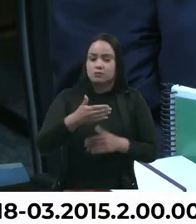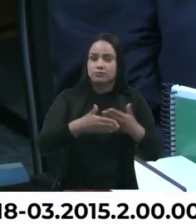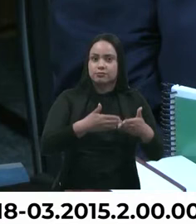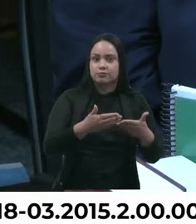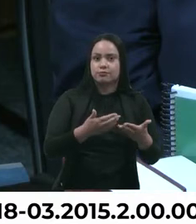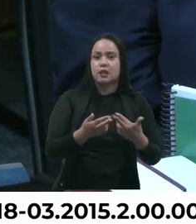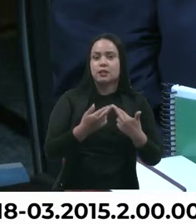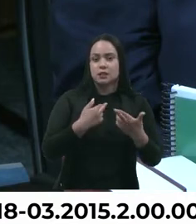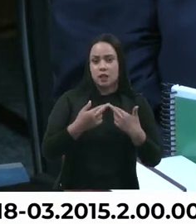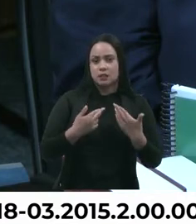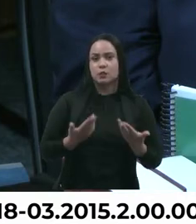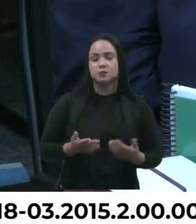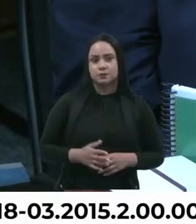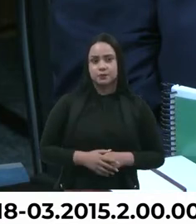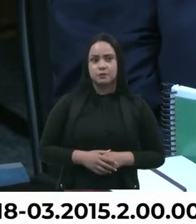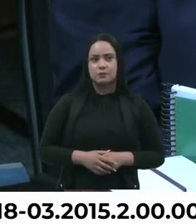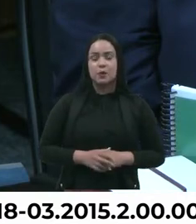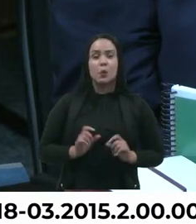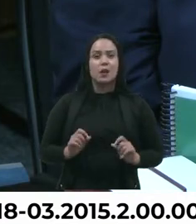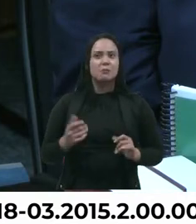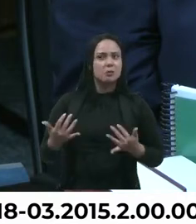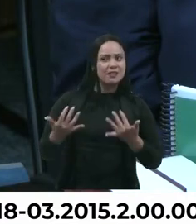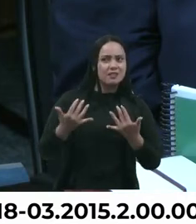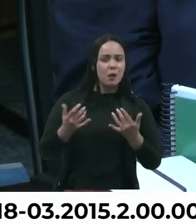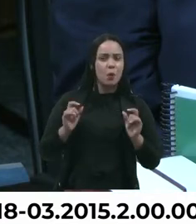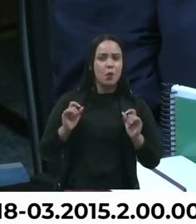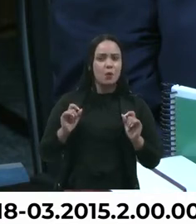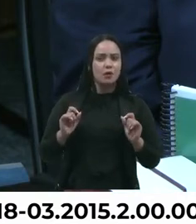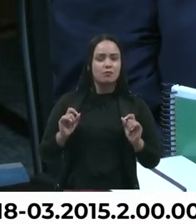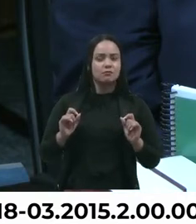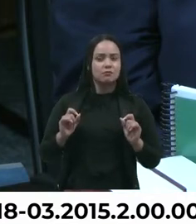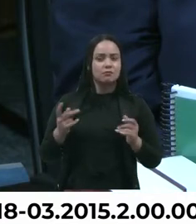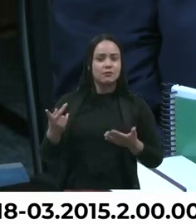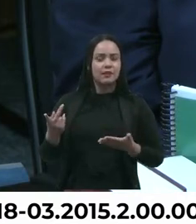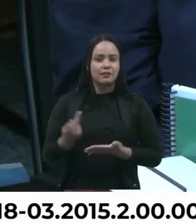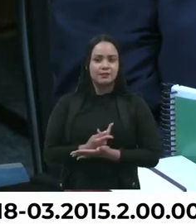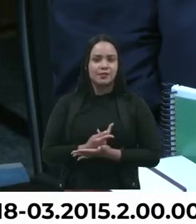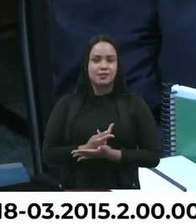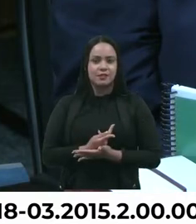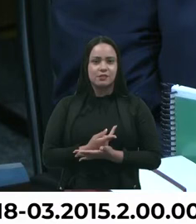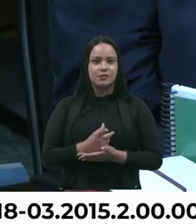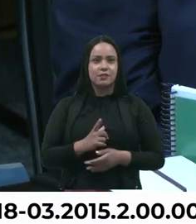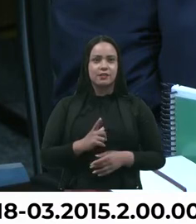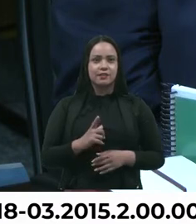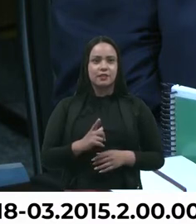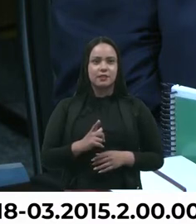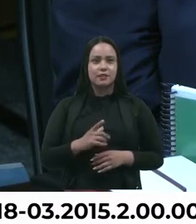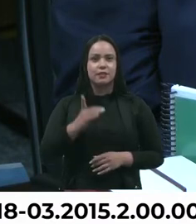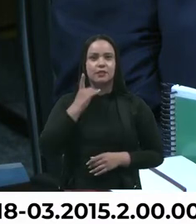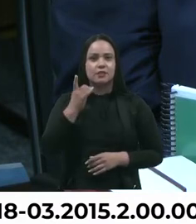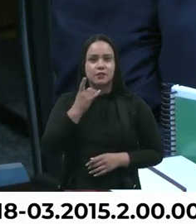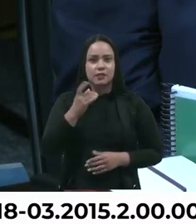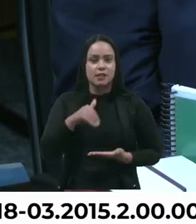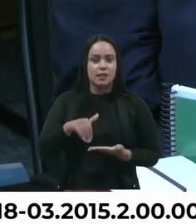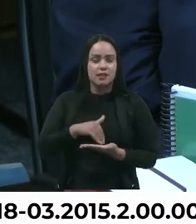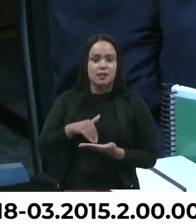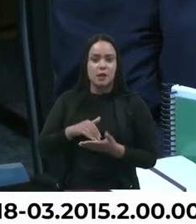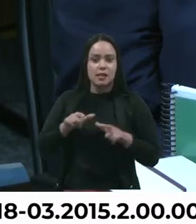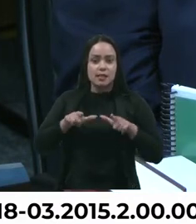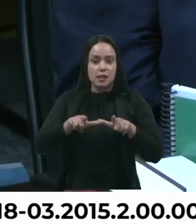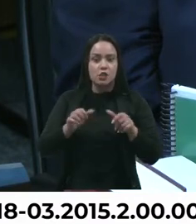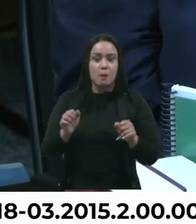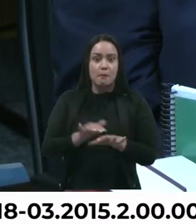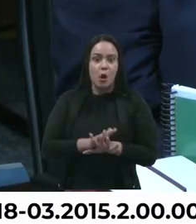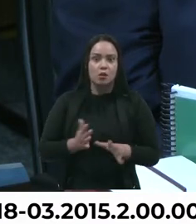dessa relação. E aqui o que me chama a atenção o fato de que o advogado vai à secretaria com a certidão